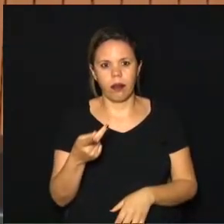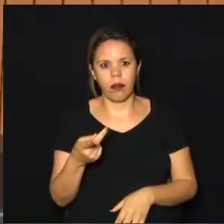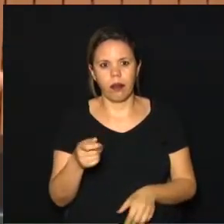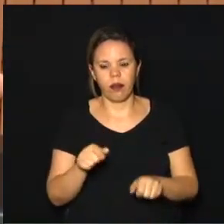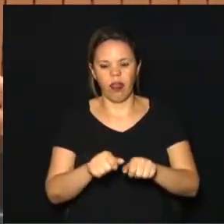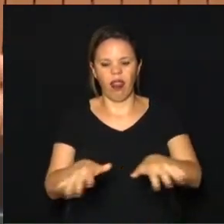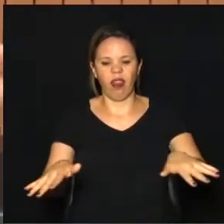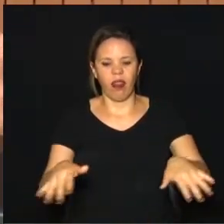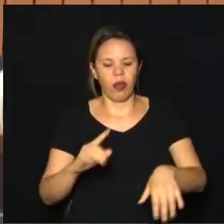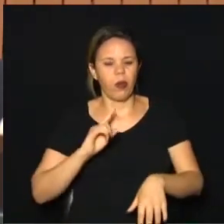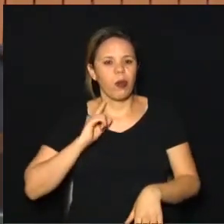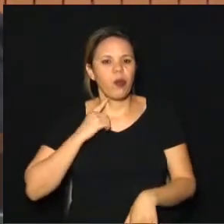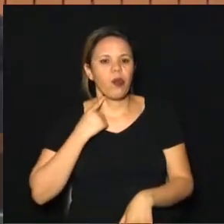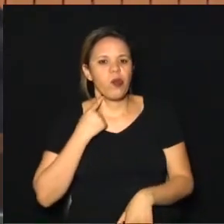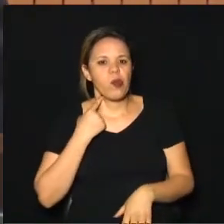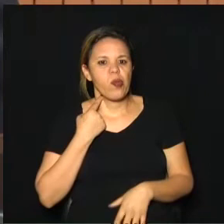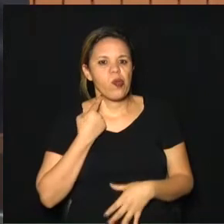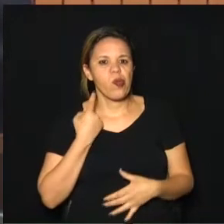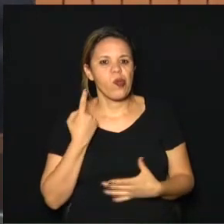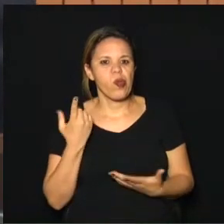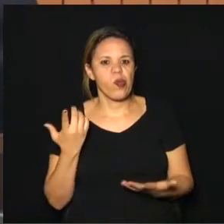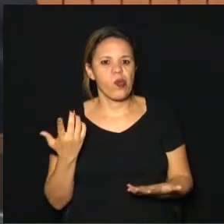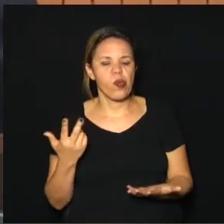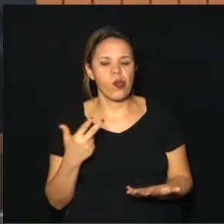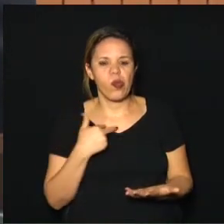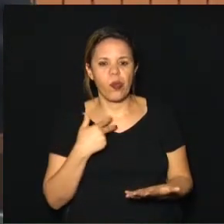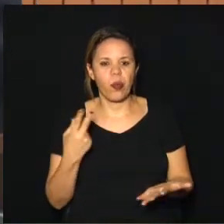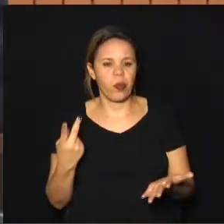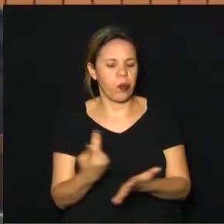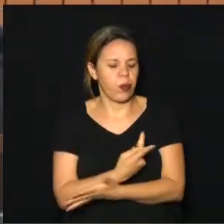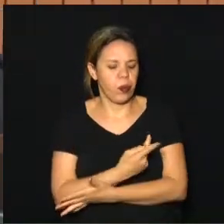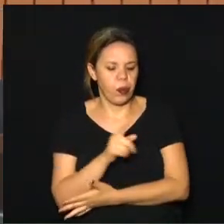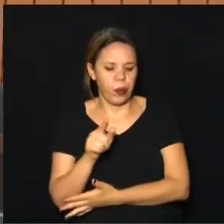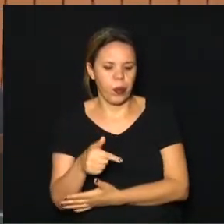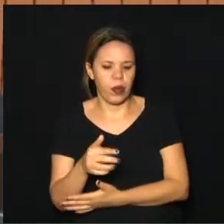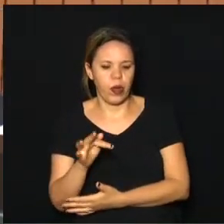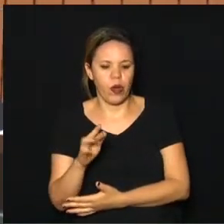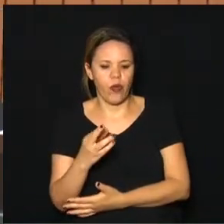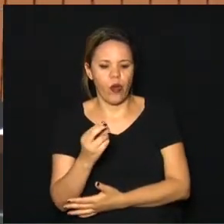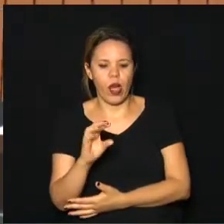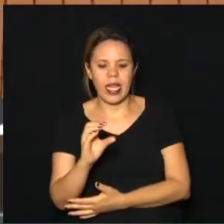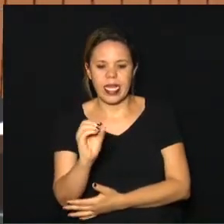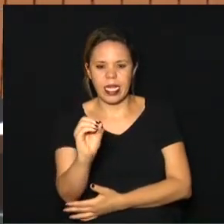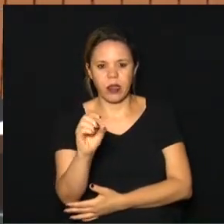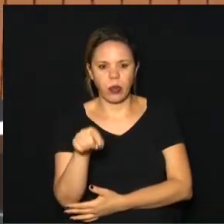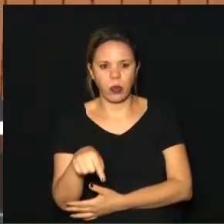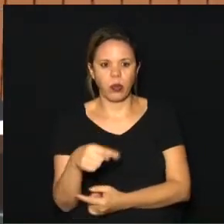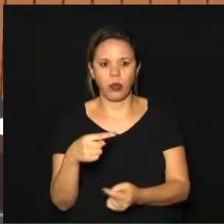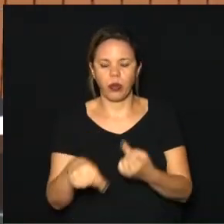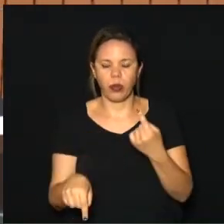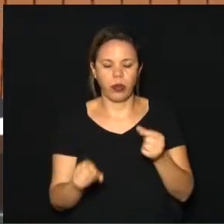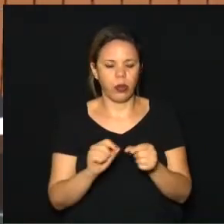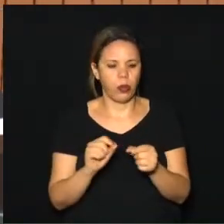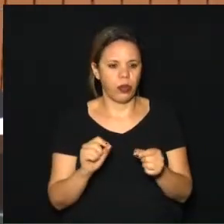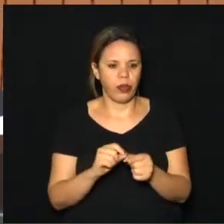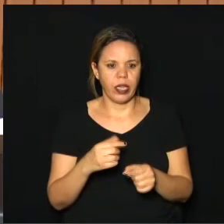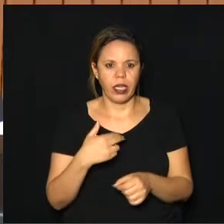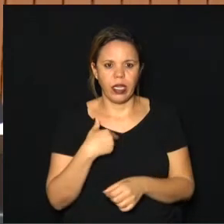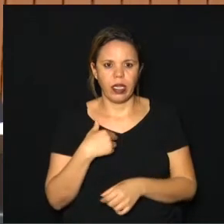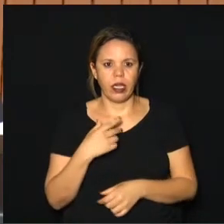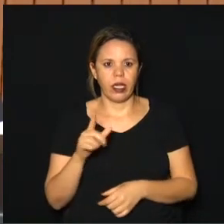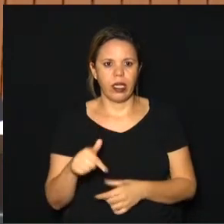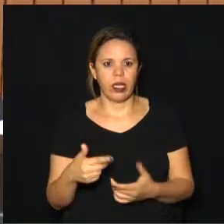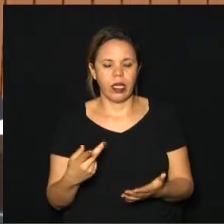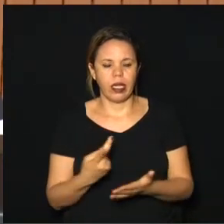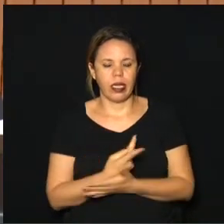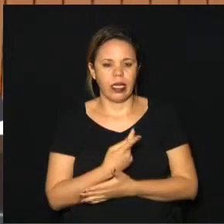que a jurisprudência chama de forração. Essa conduta, ela é proibida. Essa conduta, ela